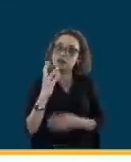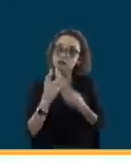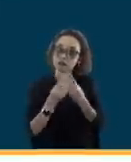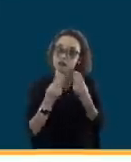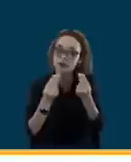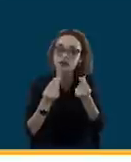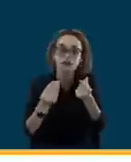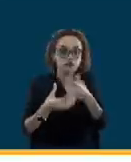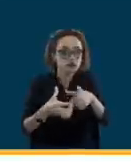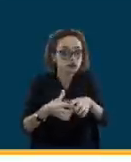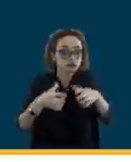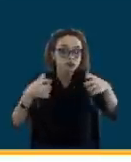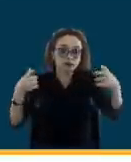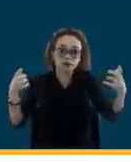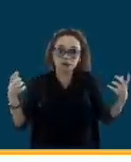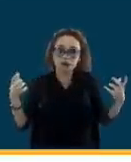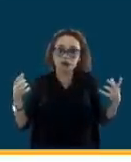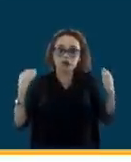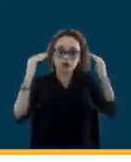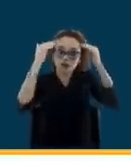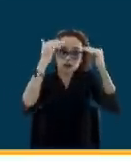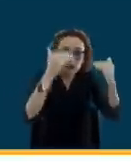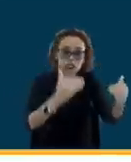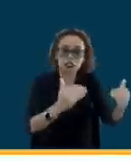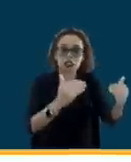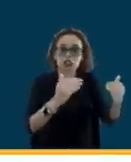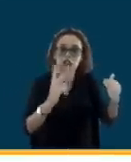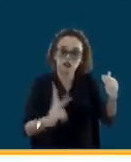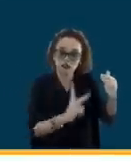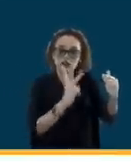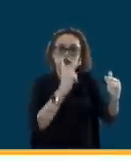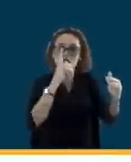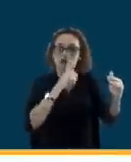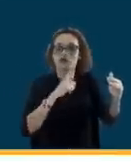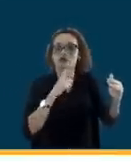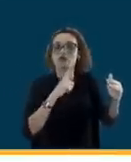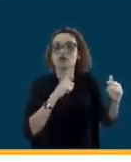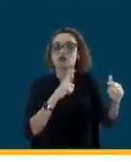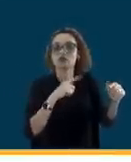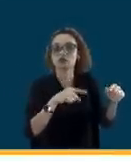imenso, respeitado, valorizado,